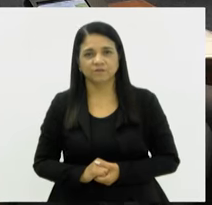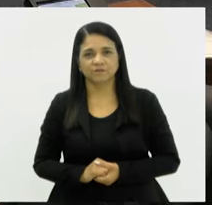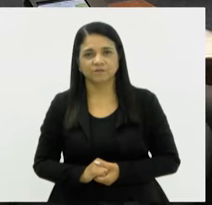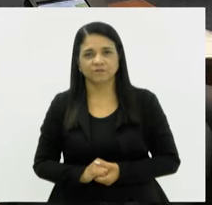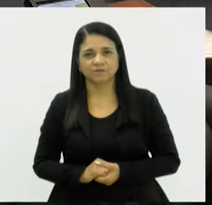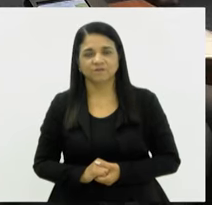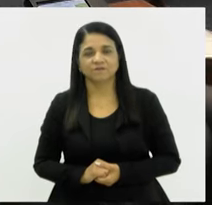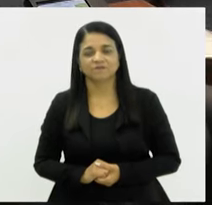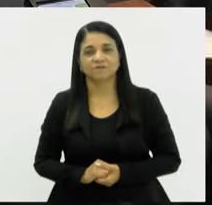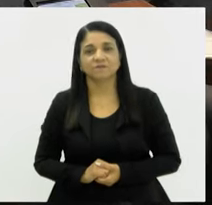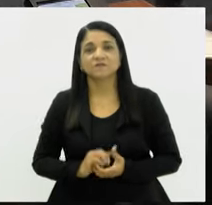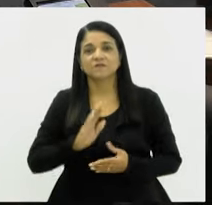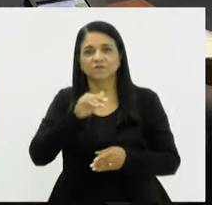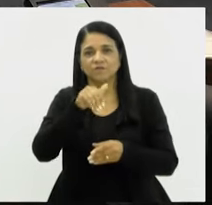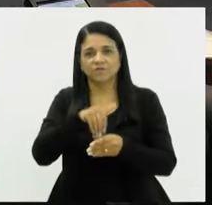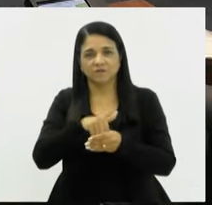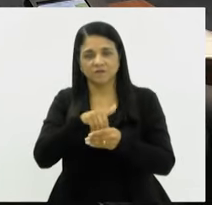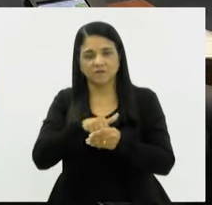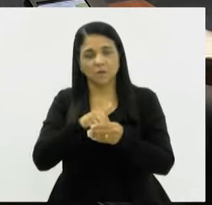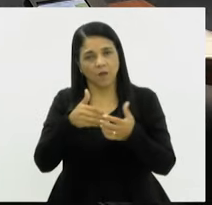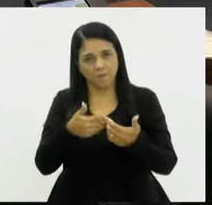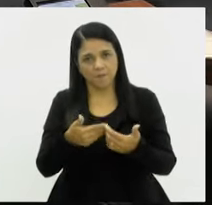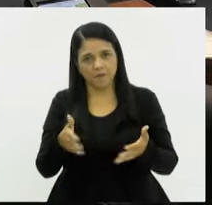A votação está aberta. Vamos votar sim, por favor.